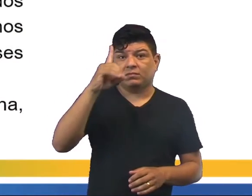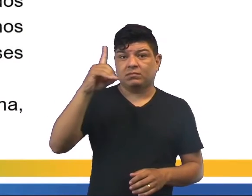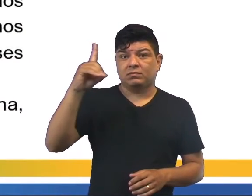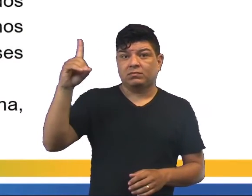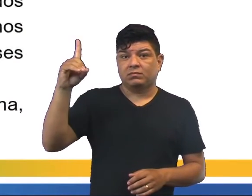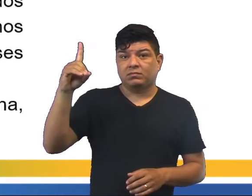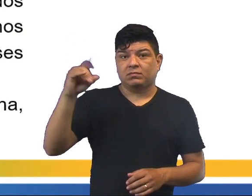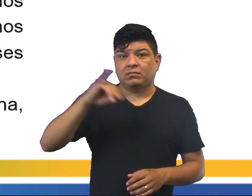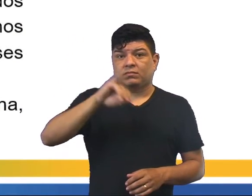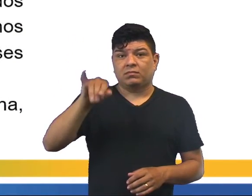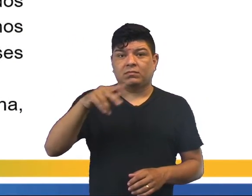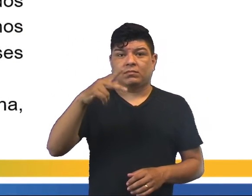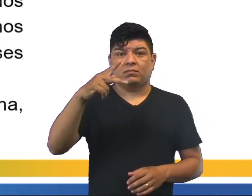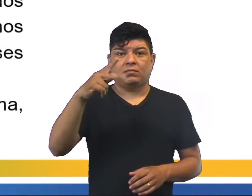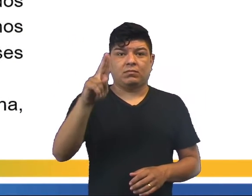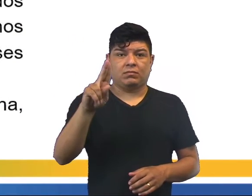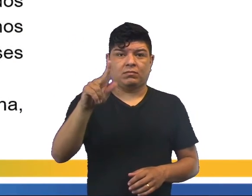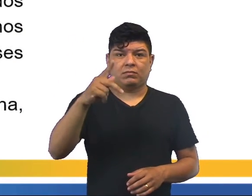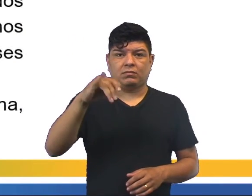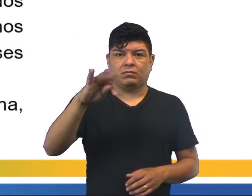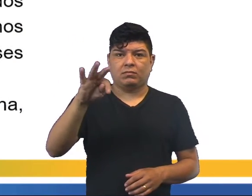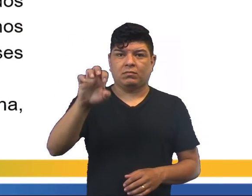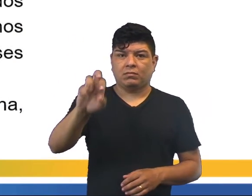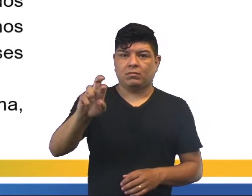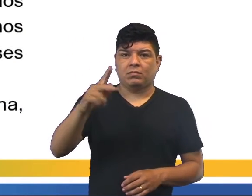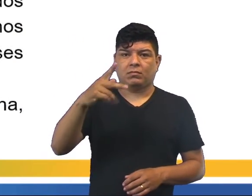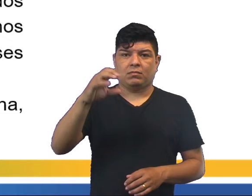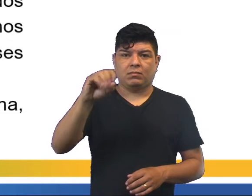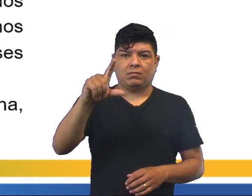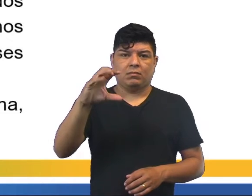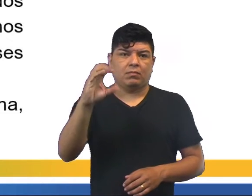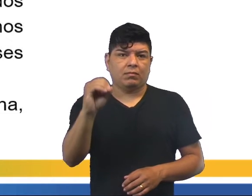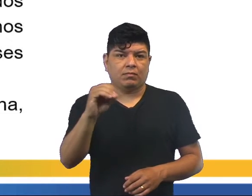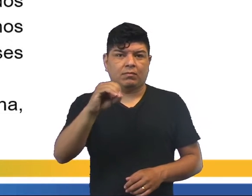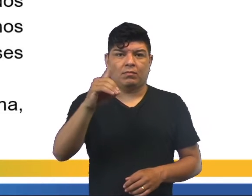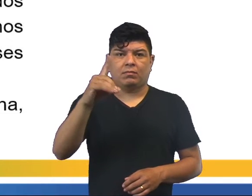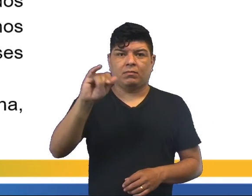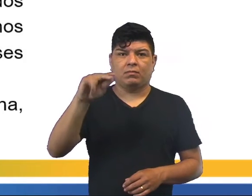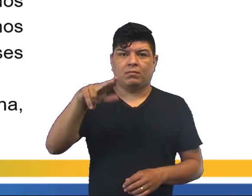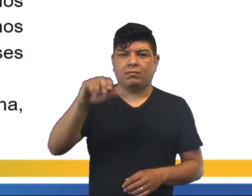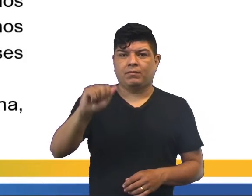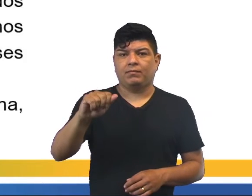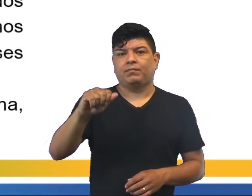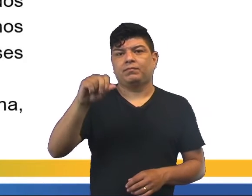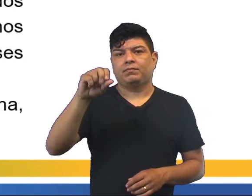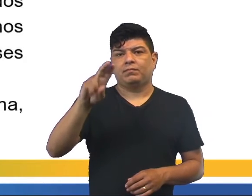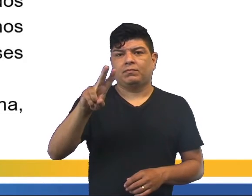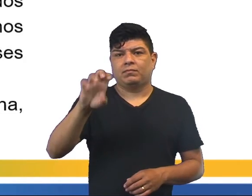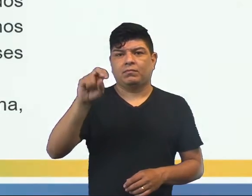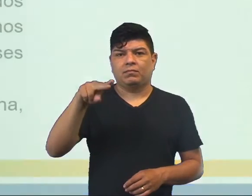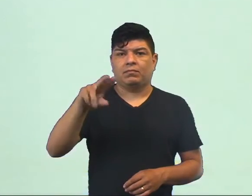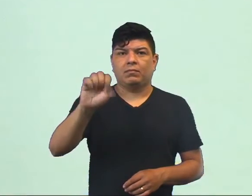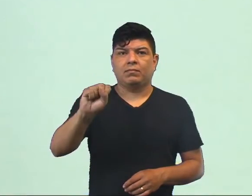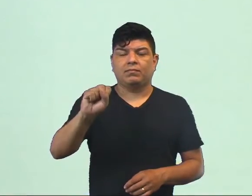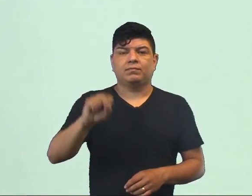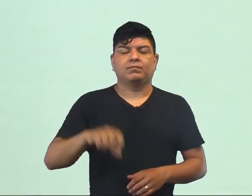eram Júpiter, o Juno, o Apolo, o Marte, a Diana, o Vênus, o Ceres e o